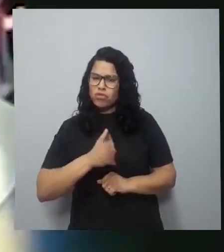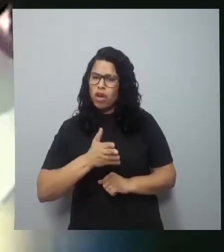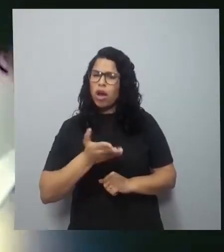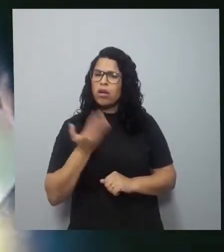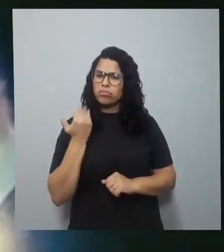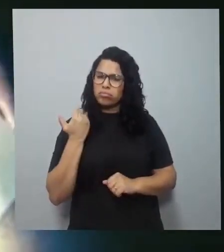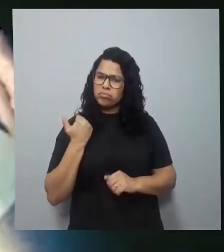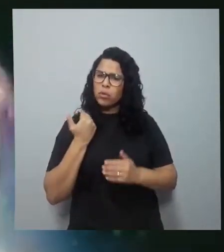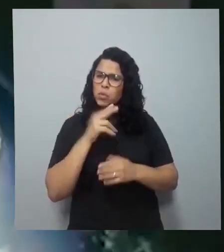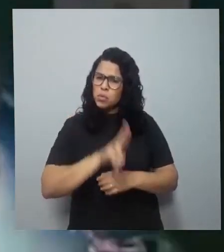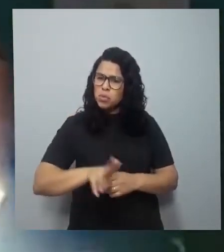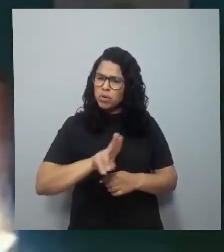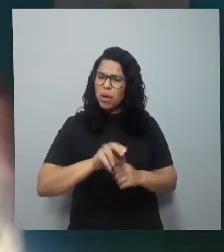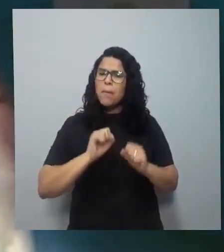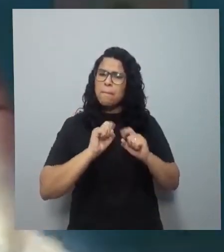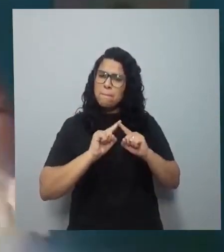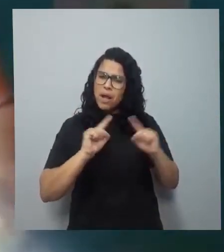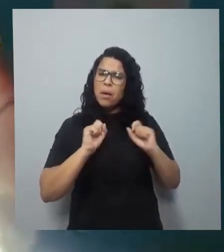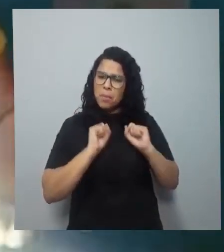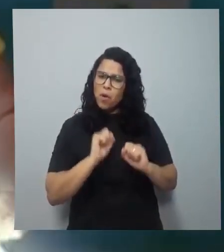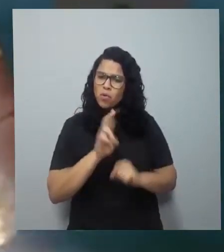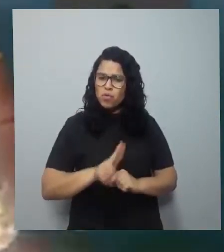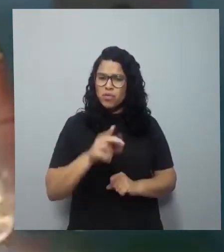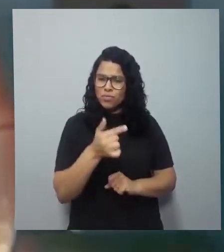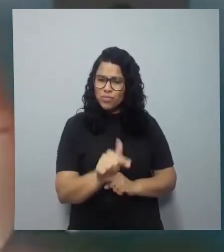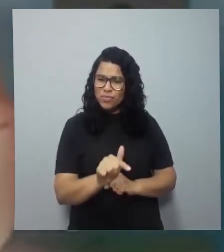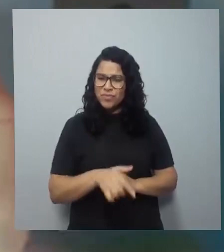reaproveitando, já tem alguma coisa escrita, não tem problema.